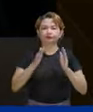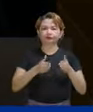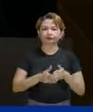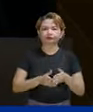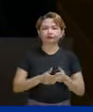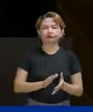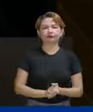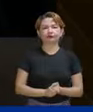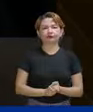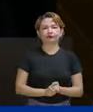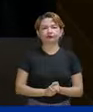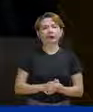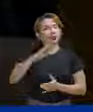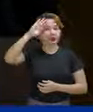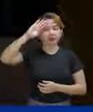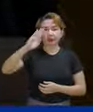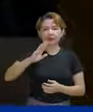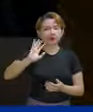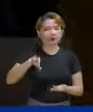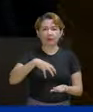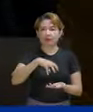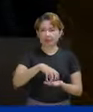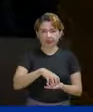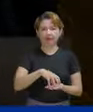da primazia do mérito,